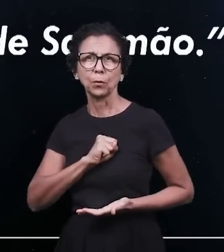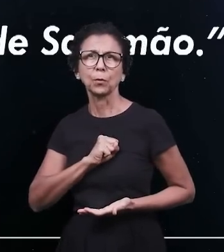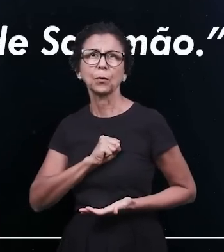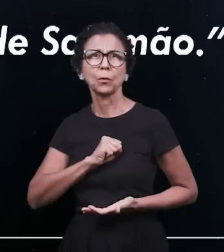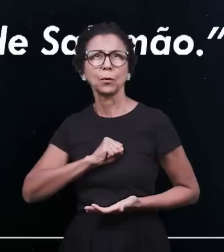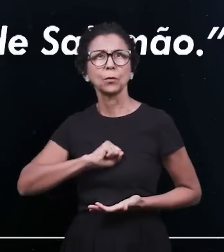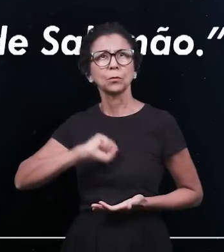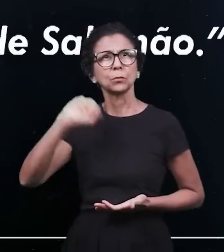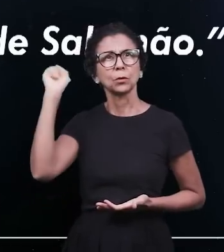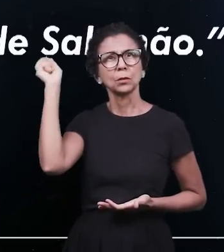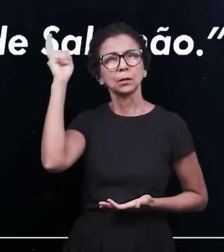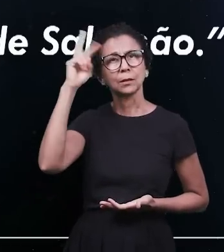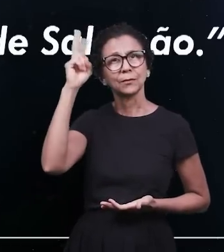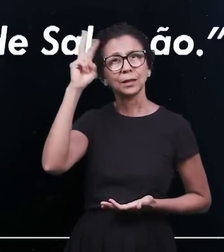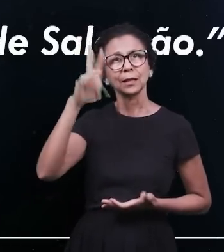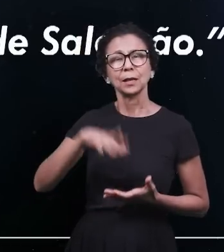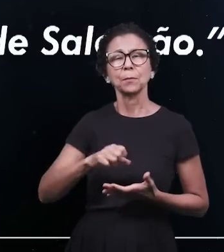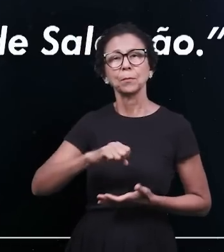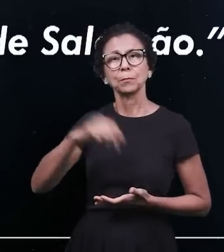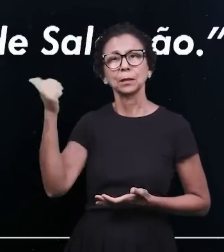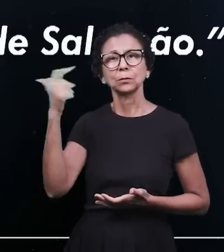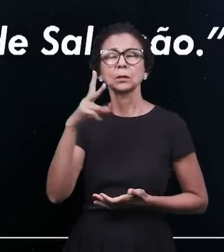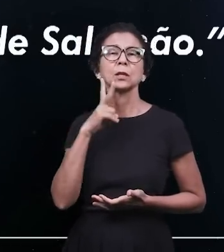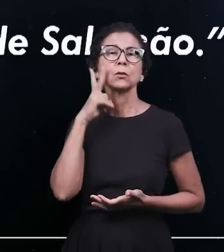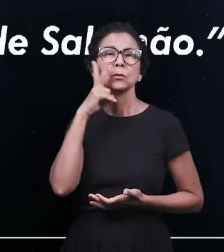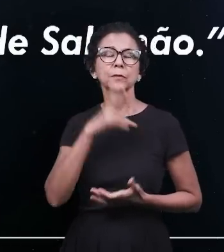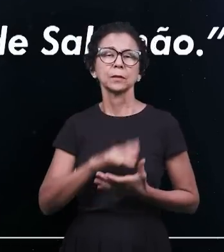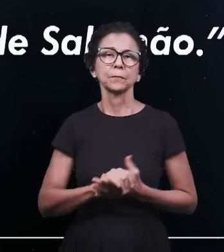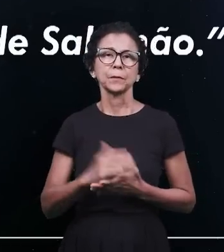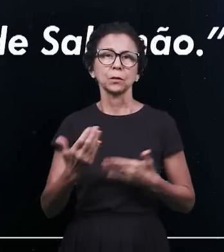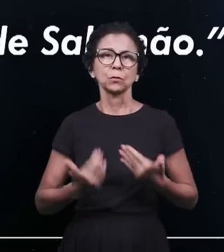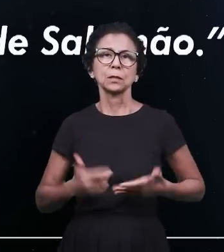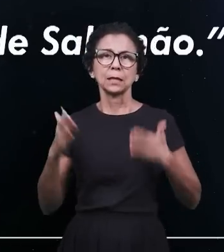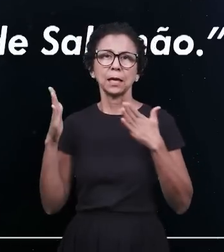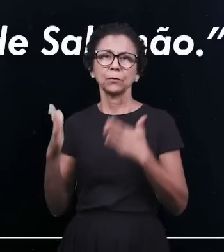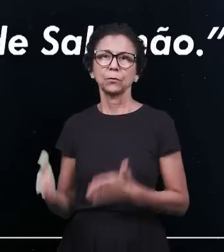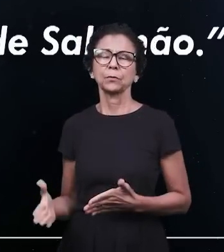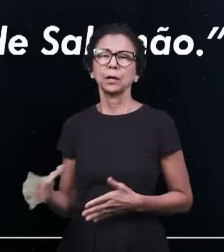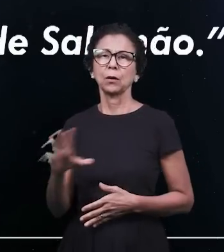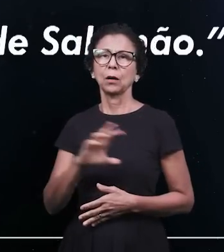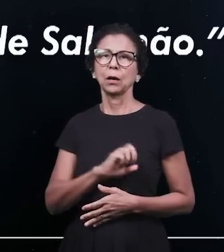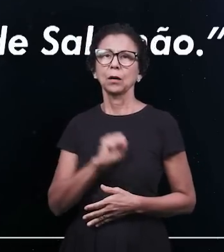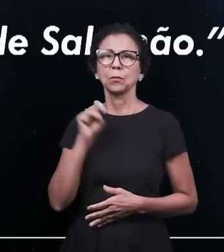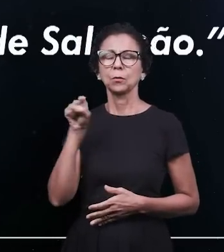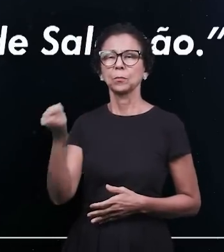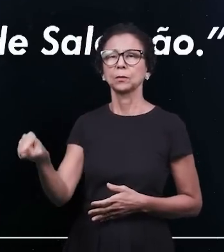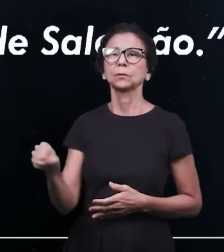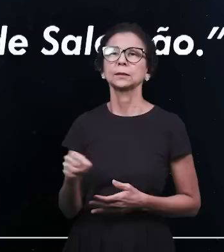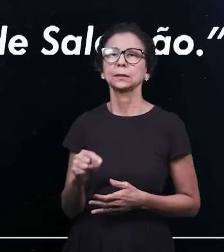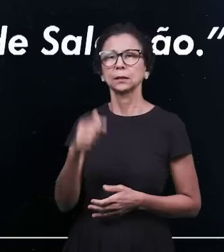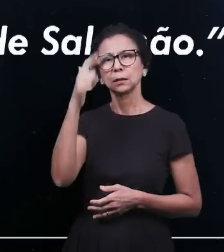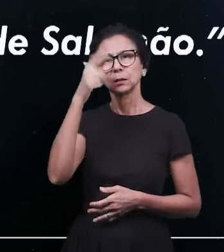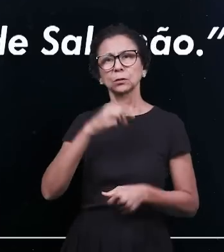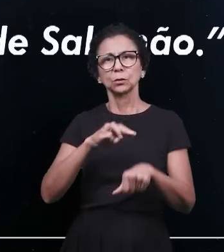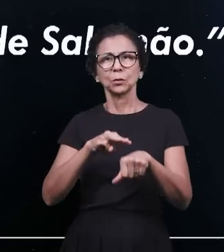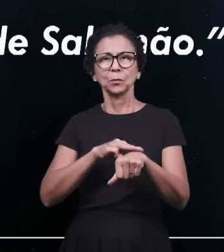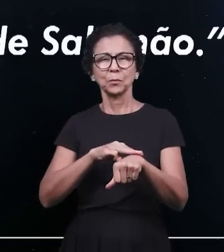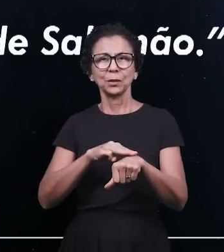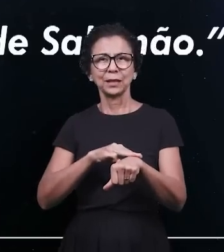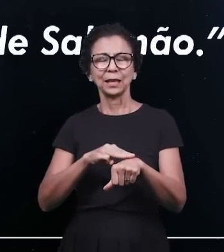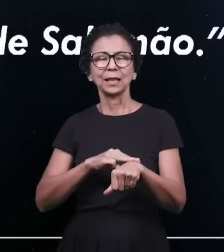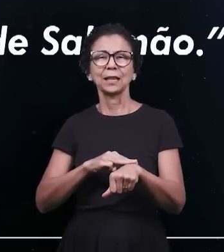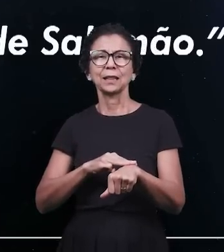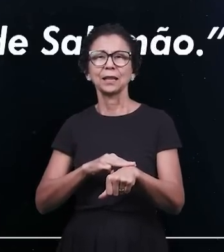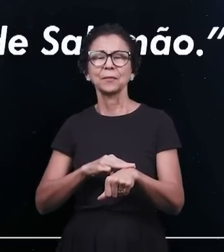lembraremos mais do que o vinho. Os retos te amam. Eu sou morena e agradável, ó filhas de Jerusalém, como